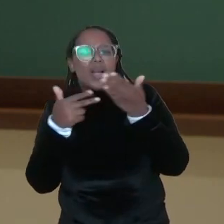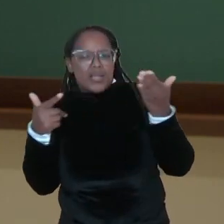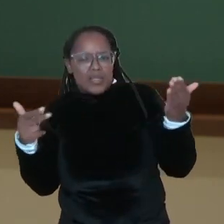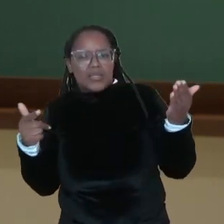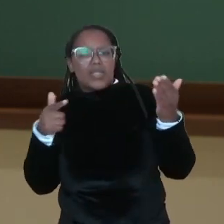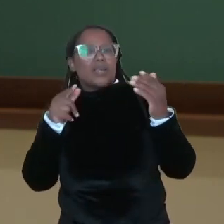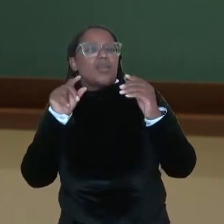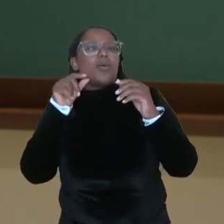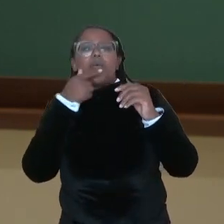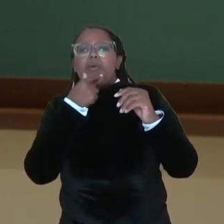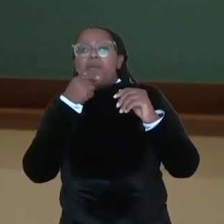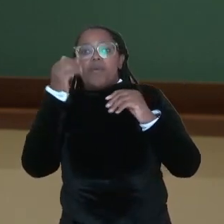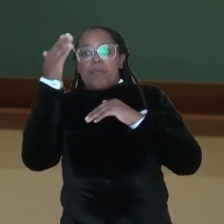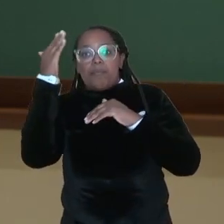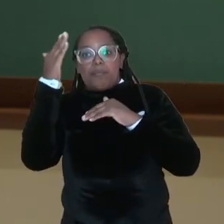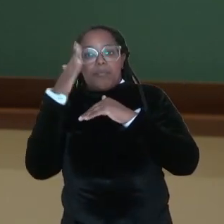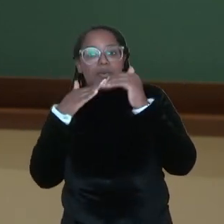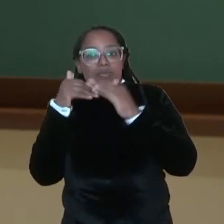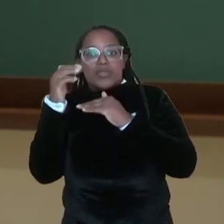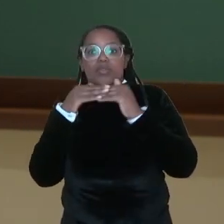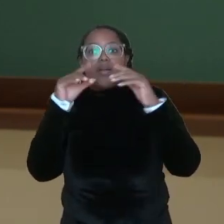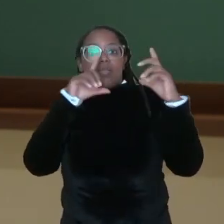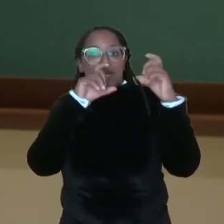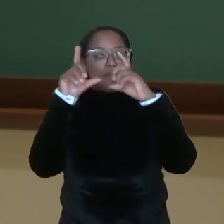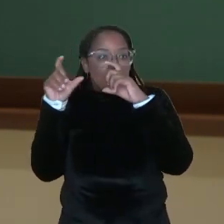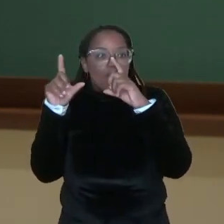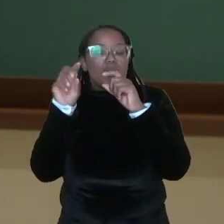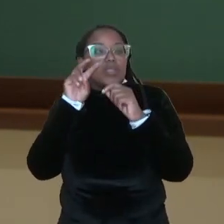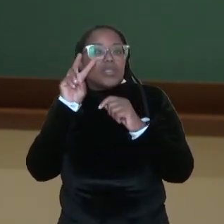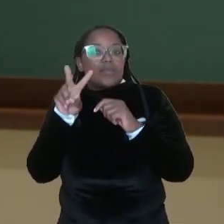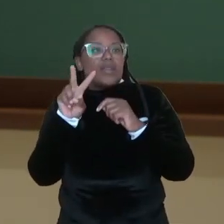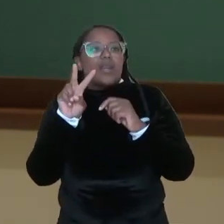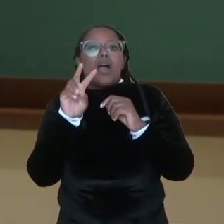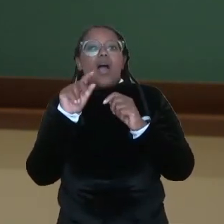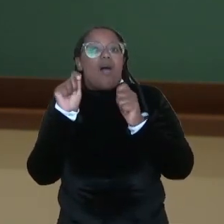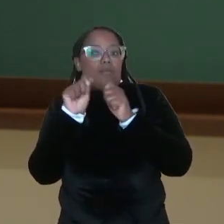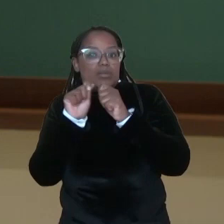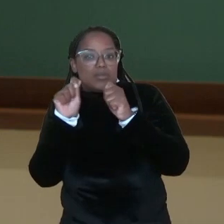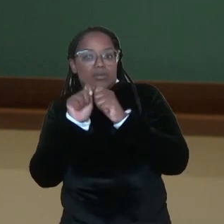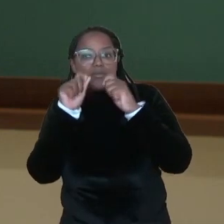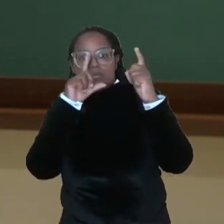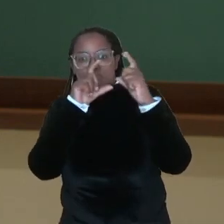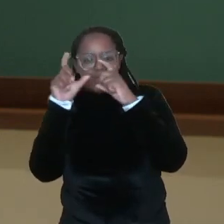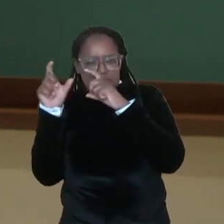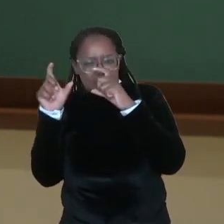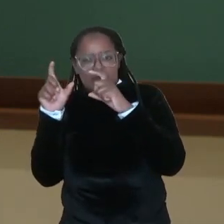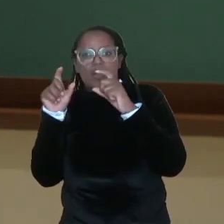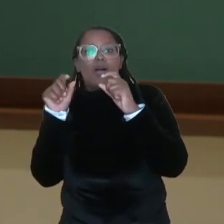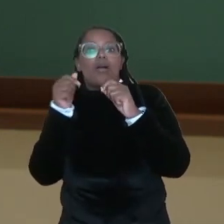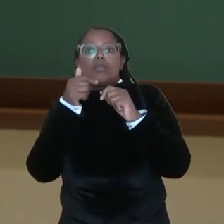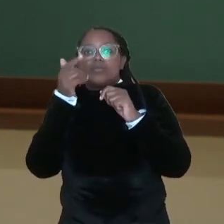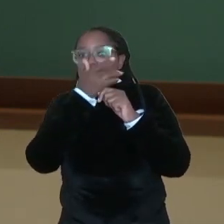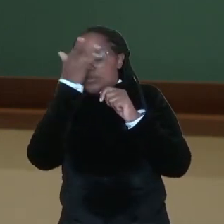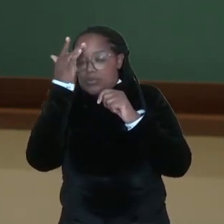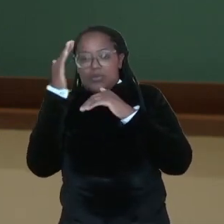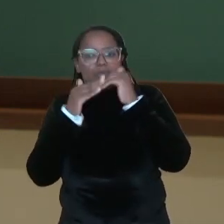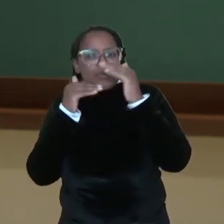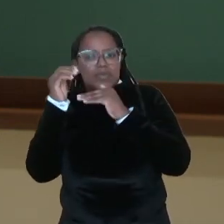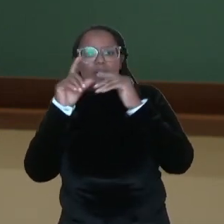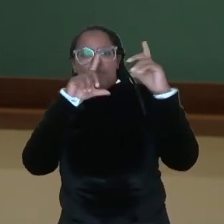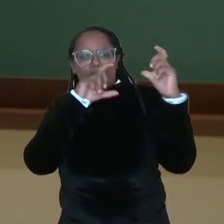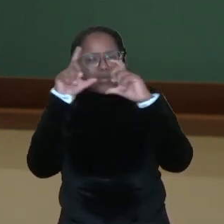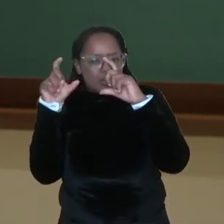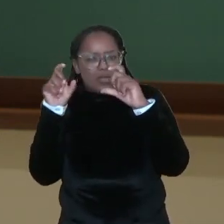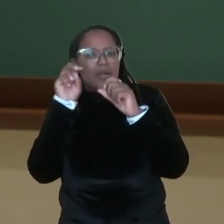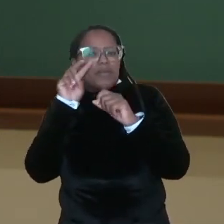composição fotográfica, ok? Ao compor uma fotografia, o fotógrafo ele observa a linha do horizonte,